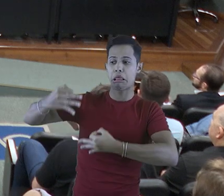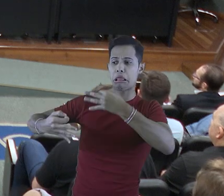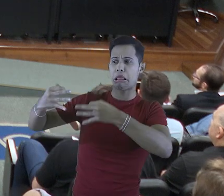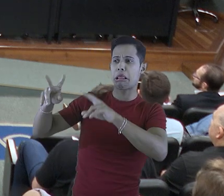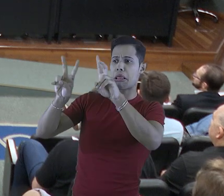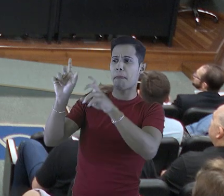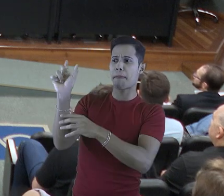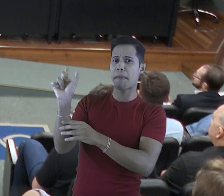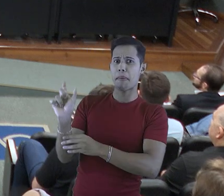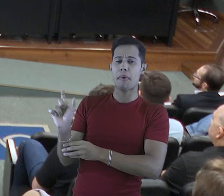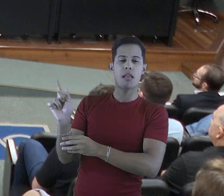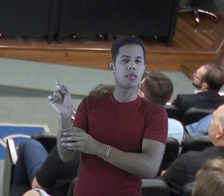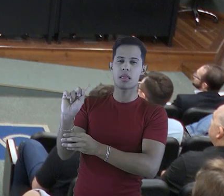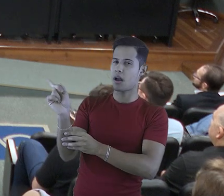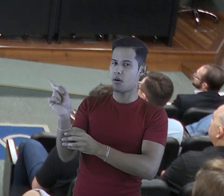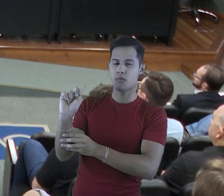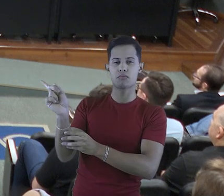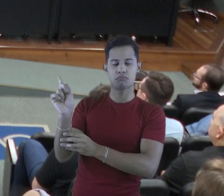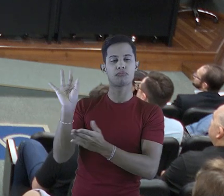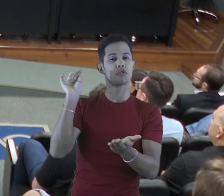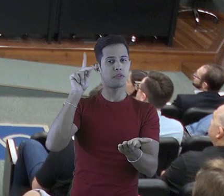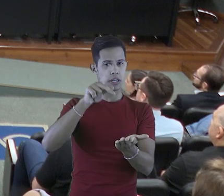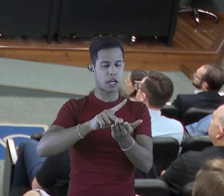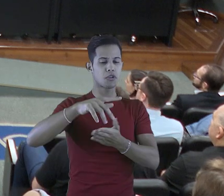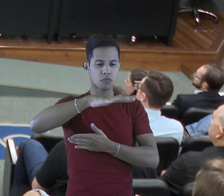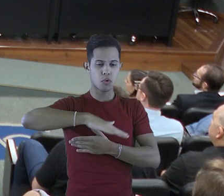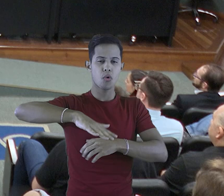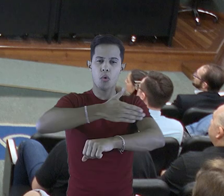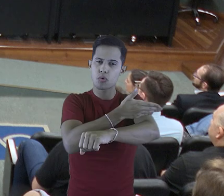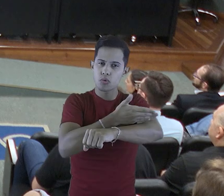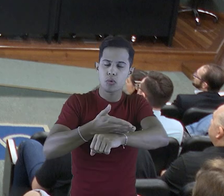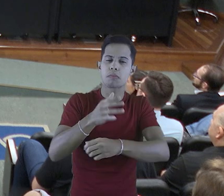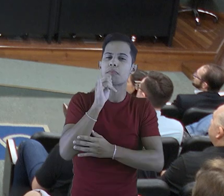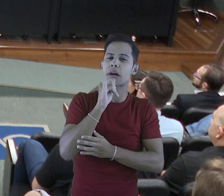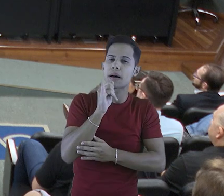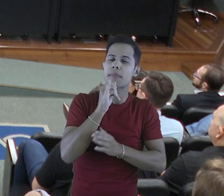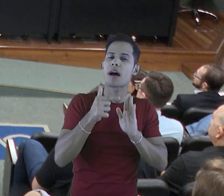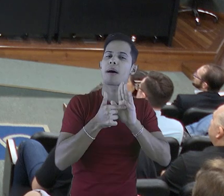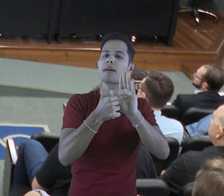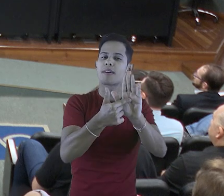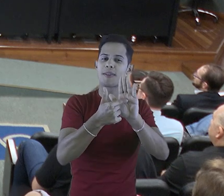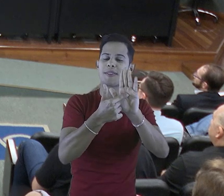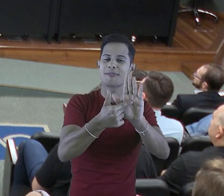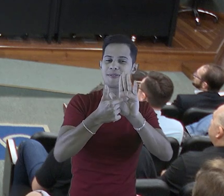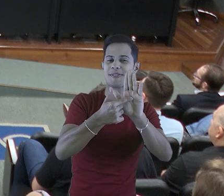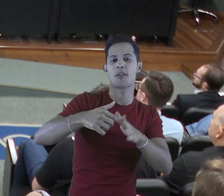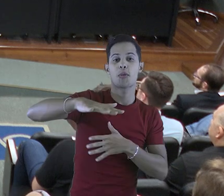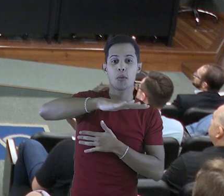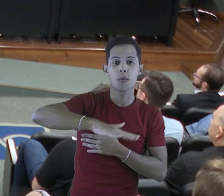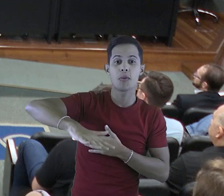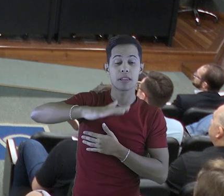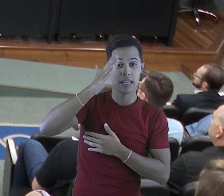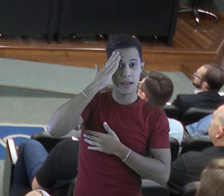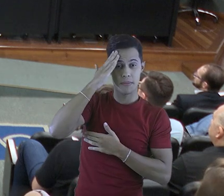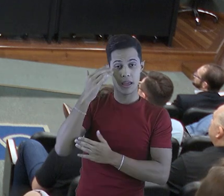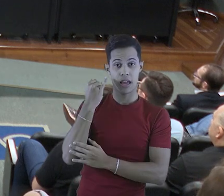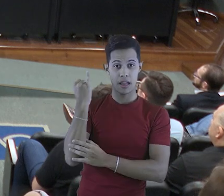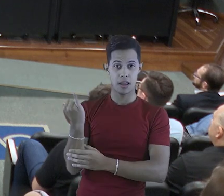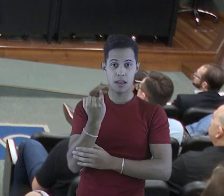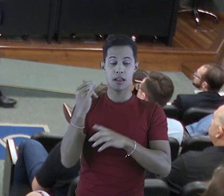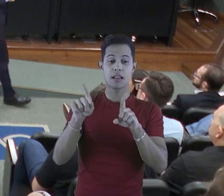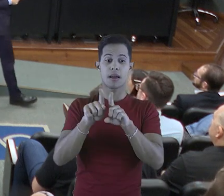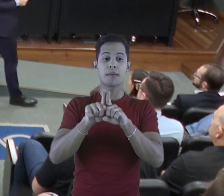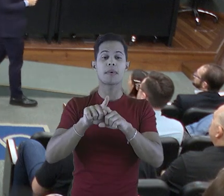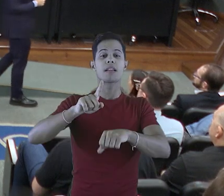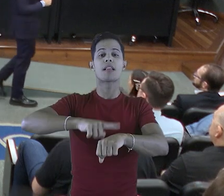e eu vou tentar trazer isso para a realidade de vocês, sempre com vários exemplos, para vocês verem a importância que vocês têm, inclusive na utilização das